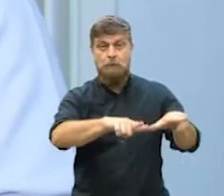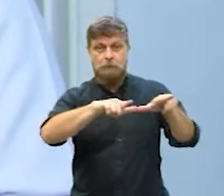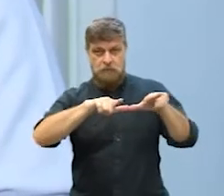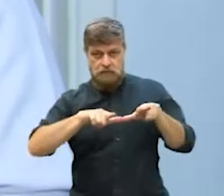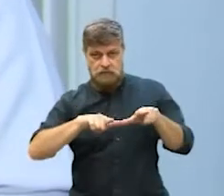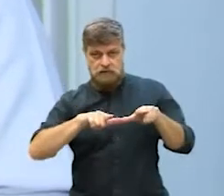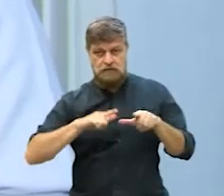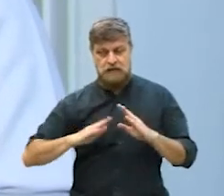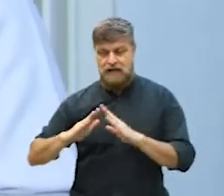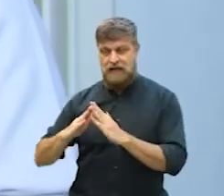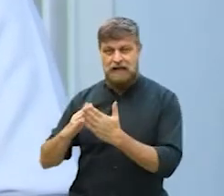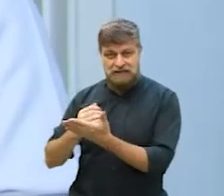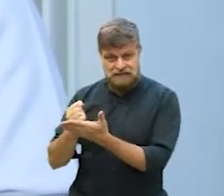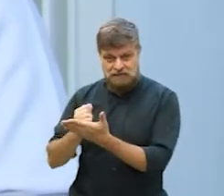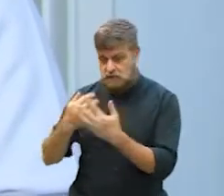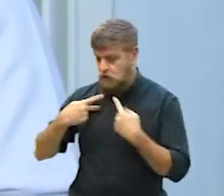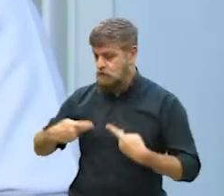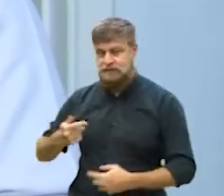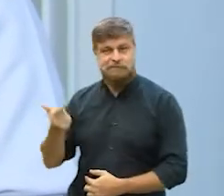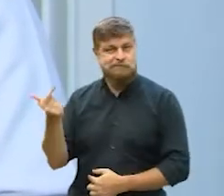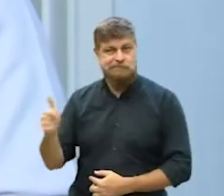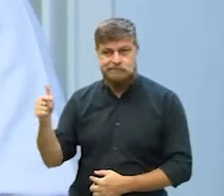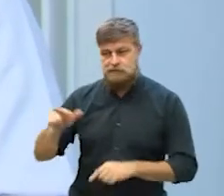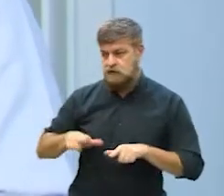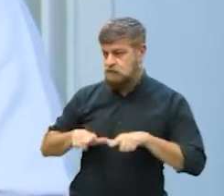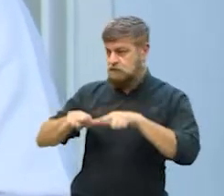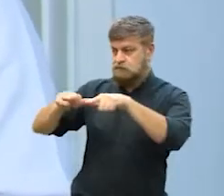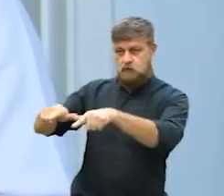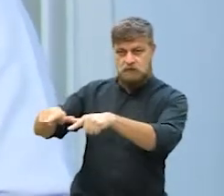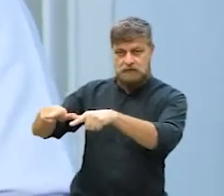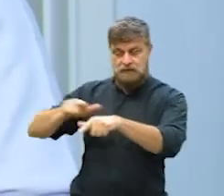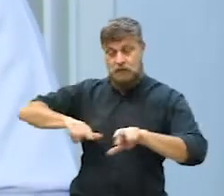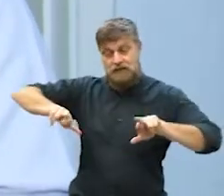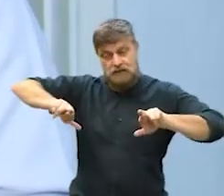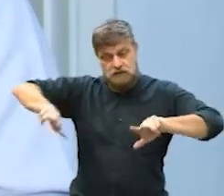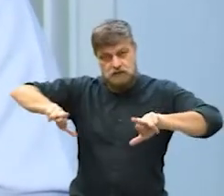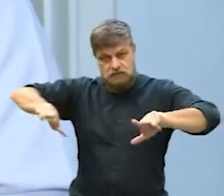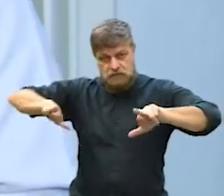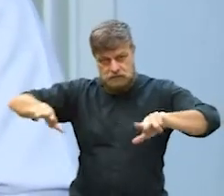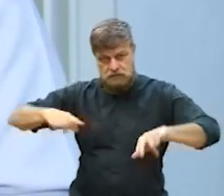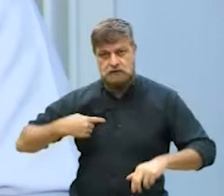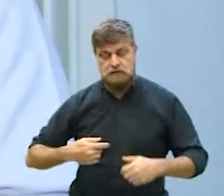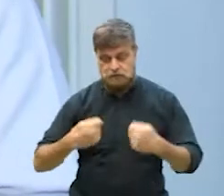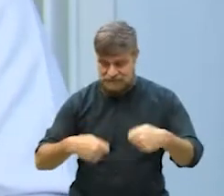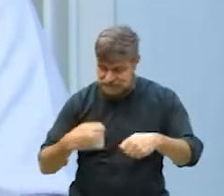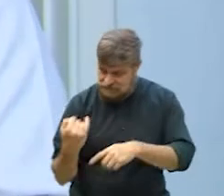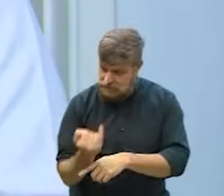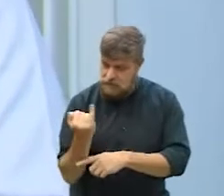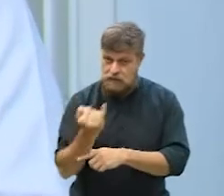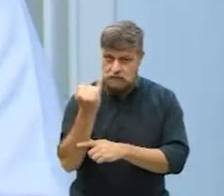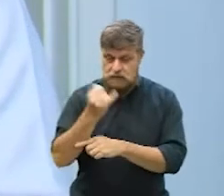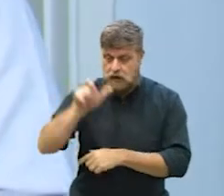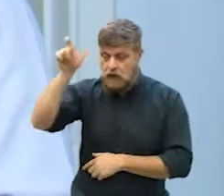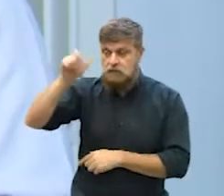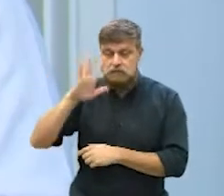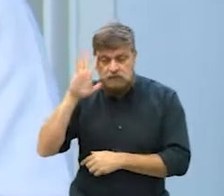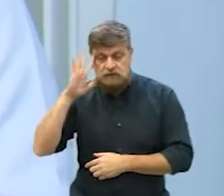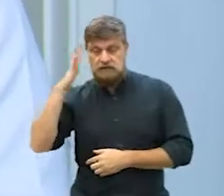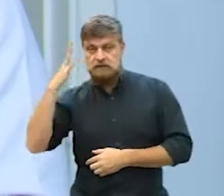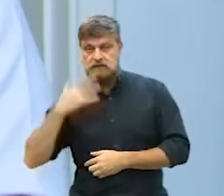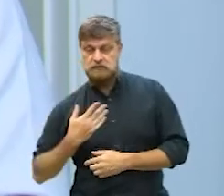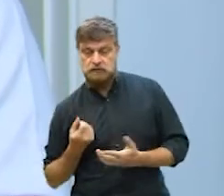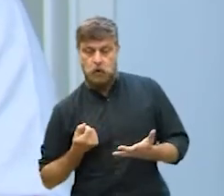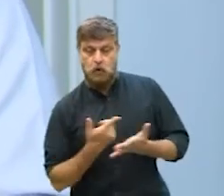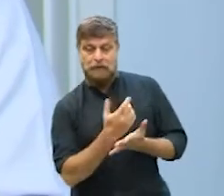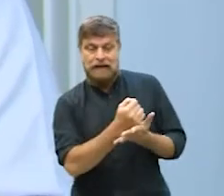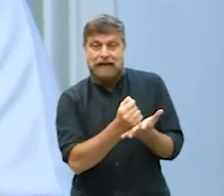do MAPA. Geralmente as farmácias humanas não têm essa licença, então isso é um outro diferencial que acaba sendo importante quando o tutor vai